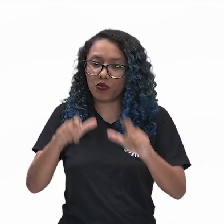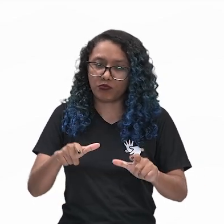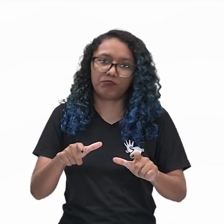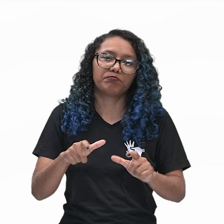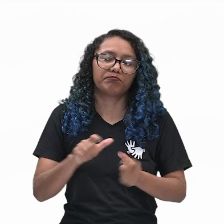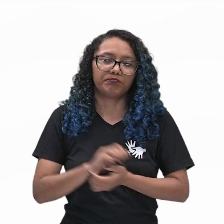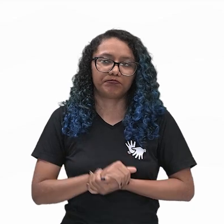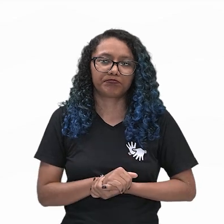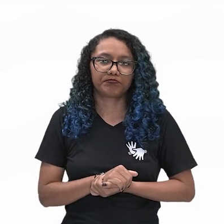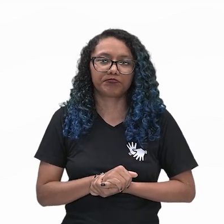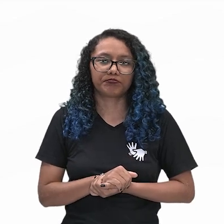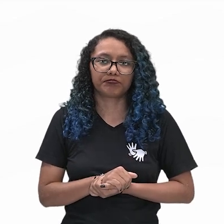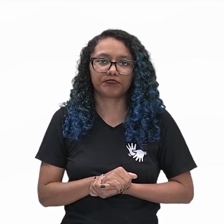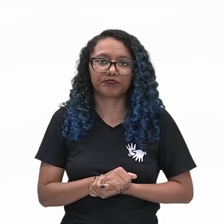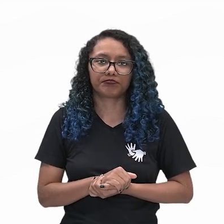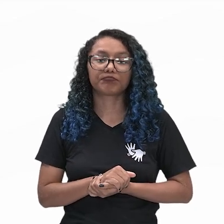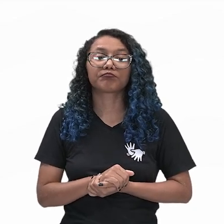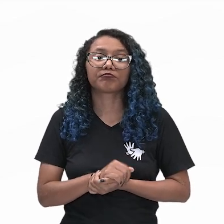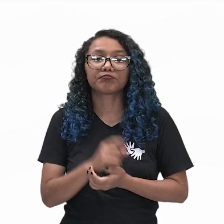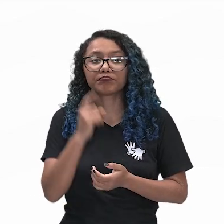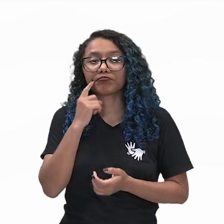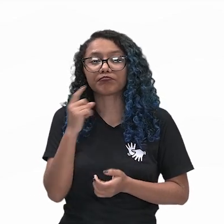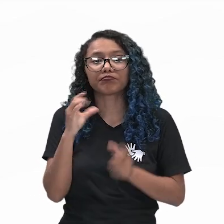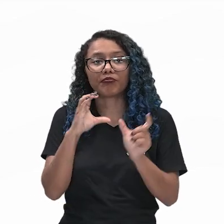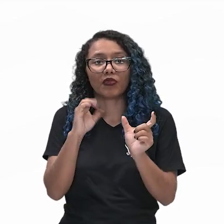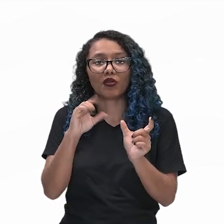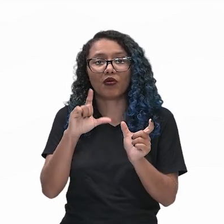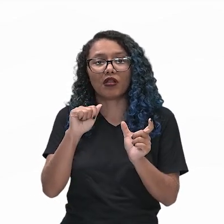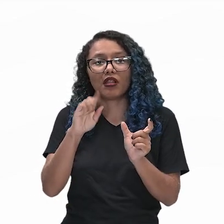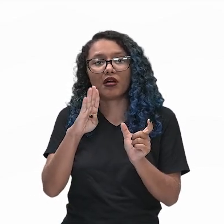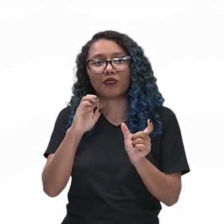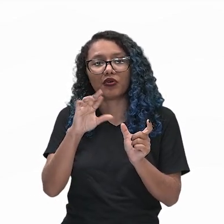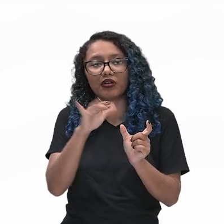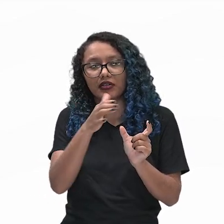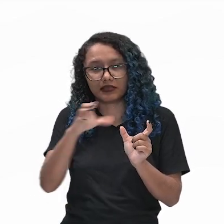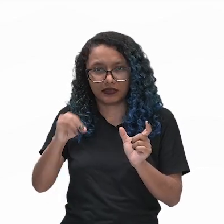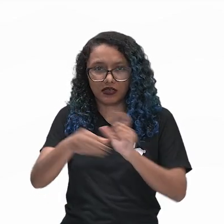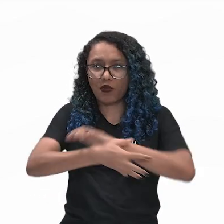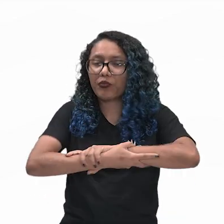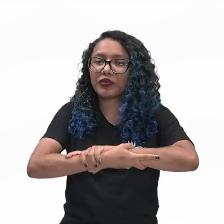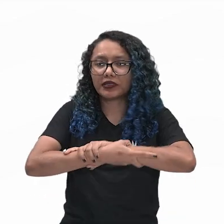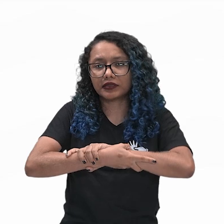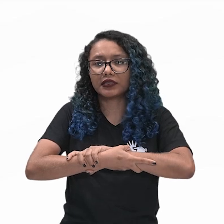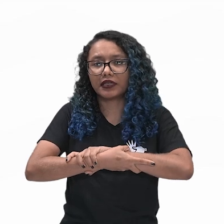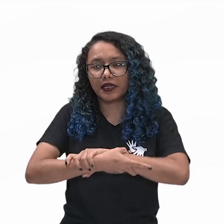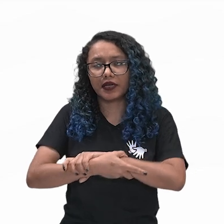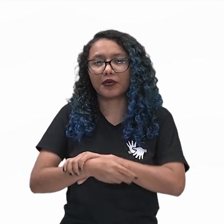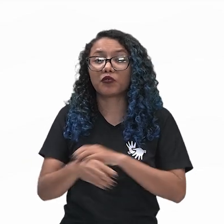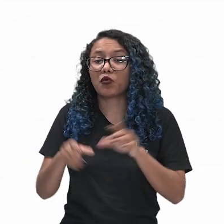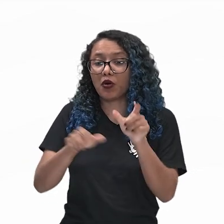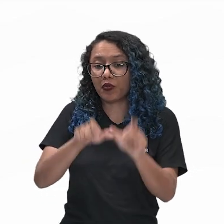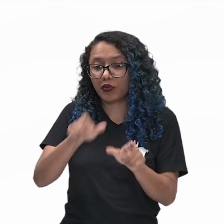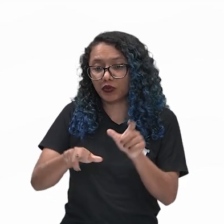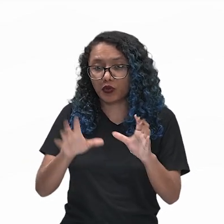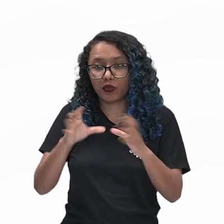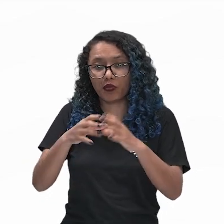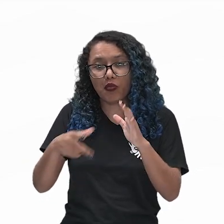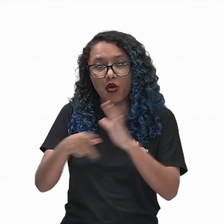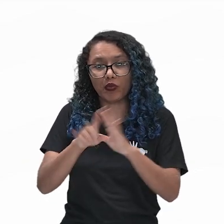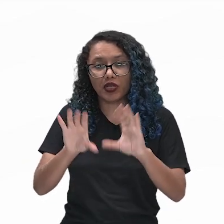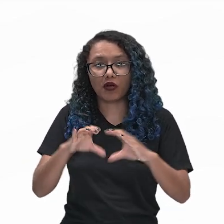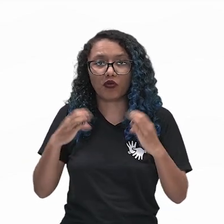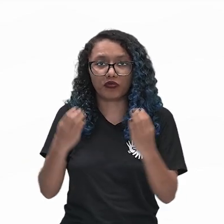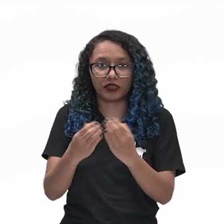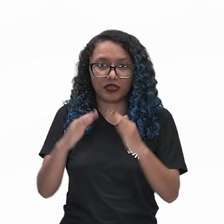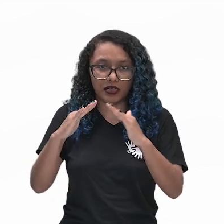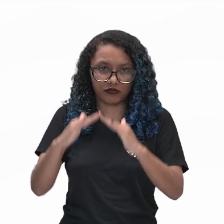aí a palavra colaboração, com a comunidade local. Então, partindo daí desse projeto de